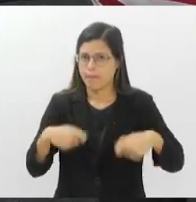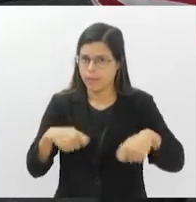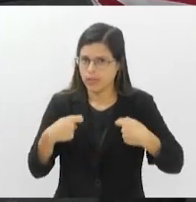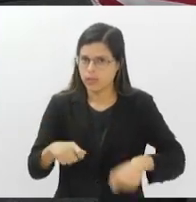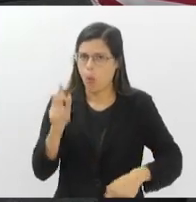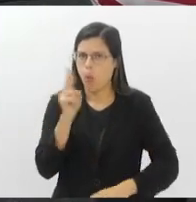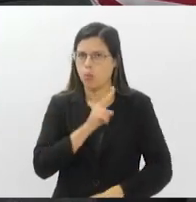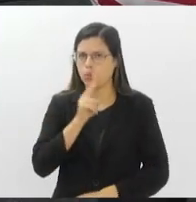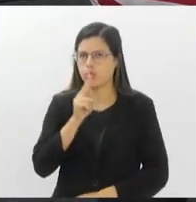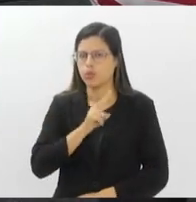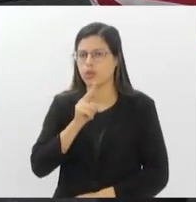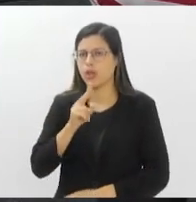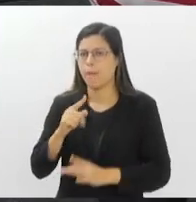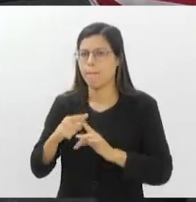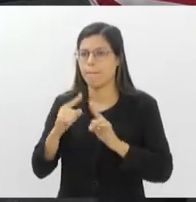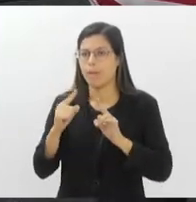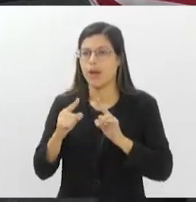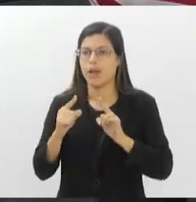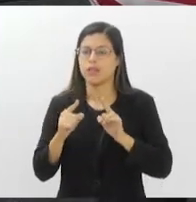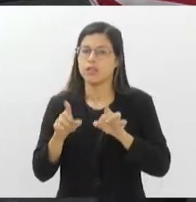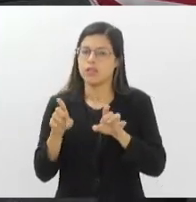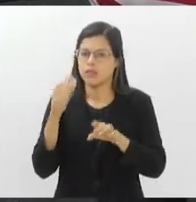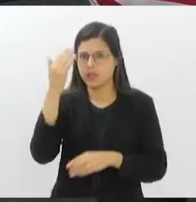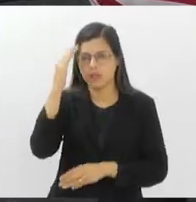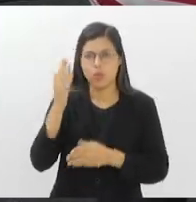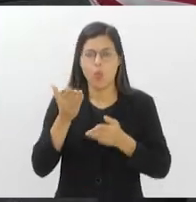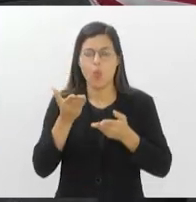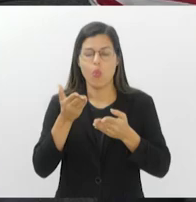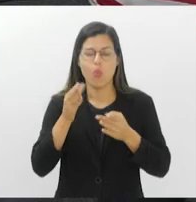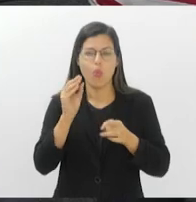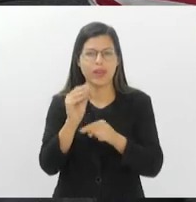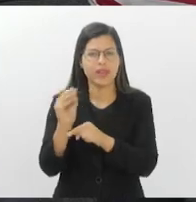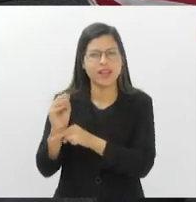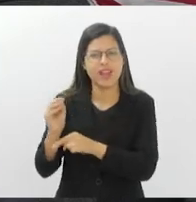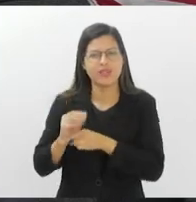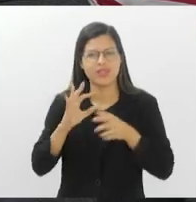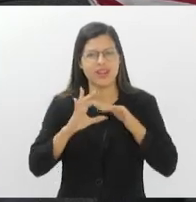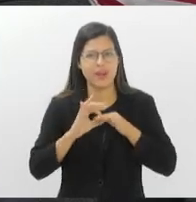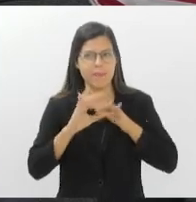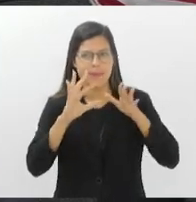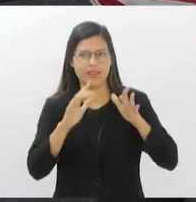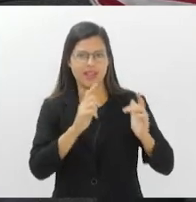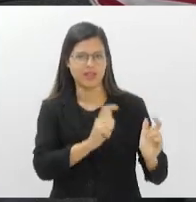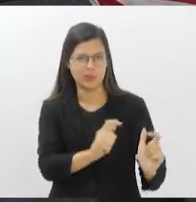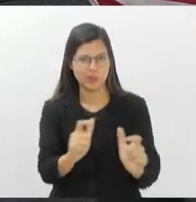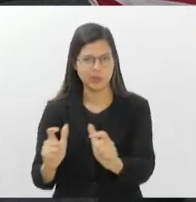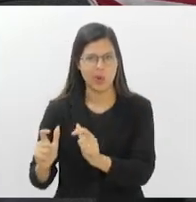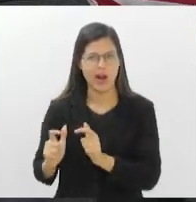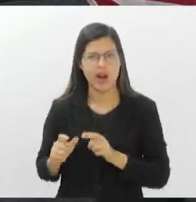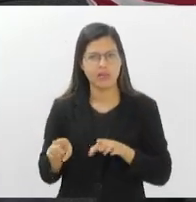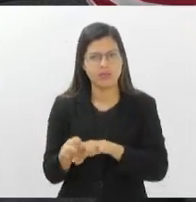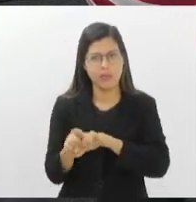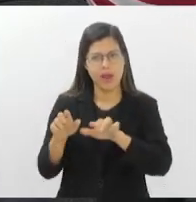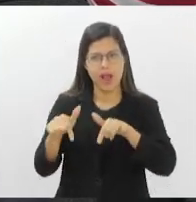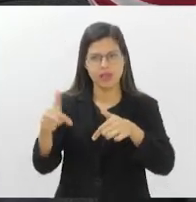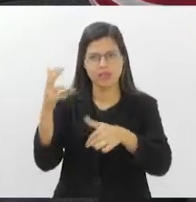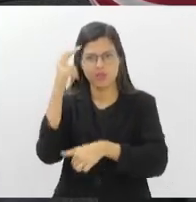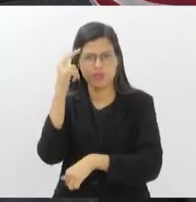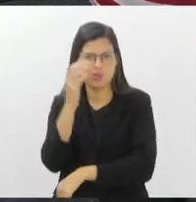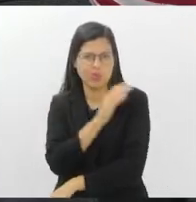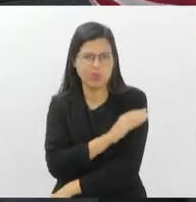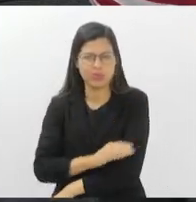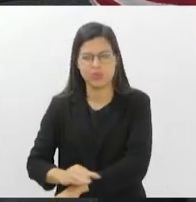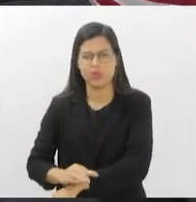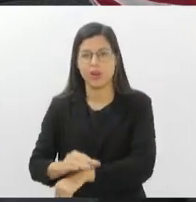gente entende que um cuidado em liberdade que envolve o território, as ações de cultura, elas são